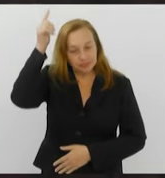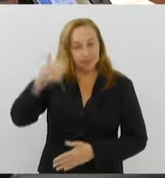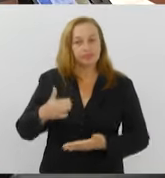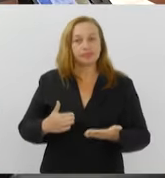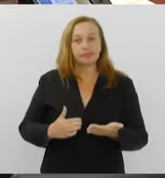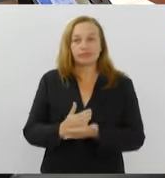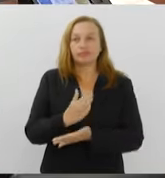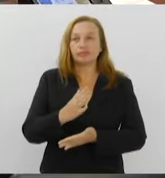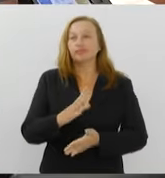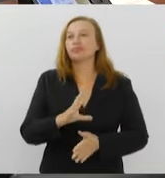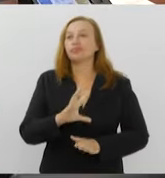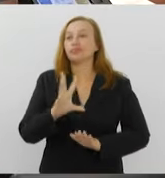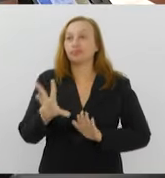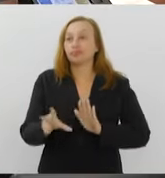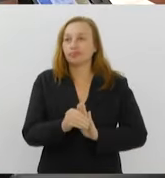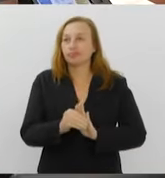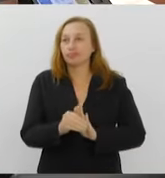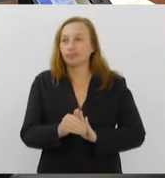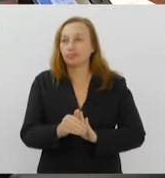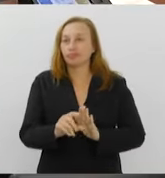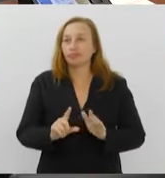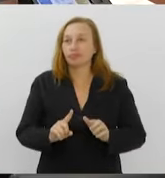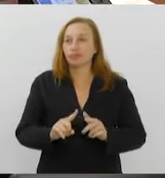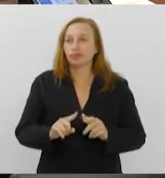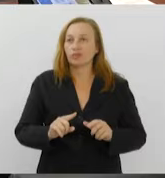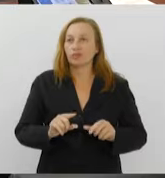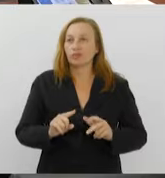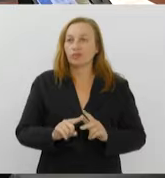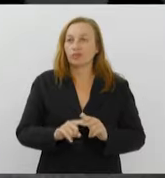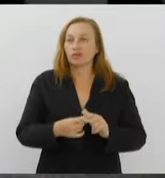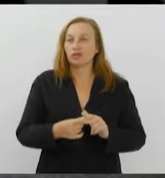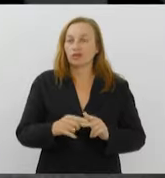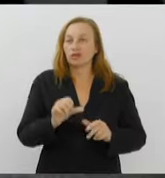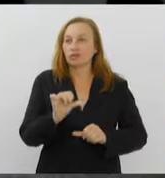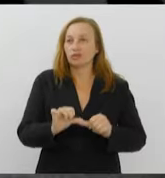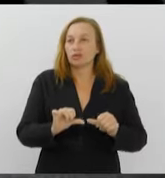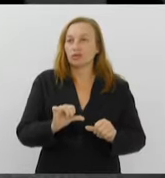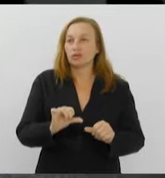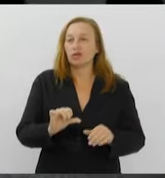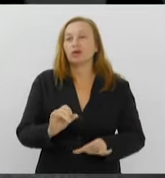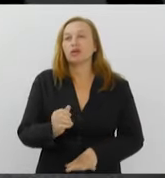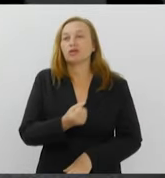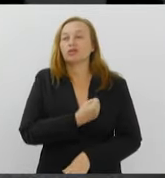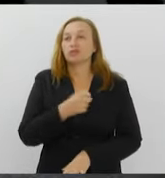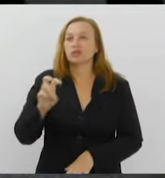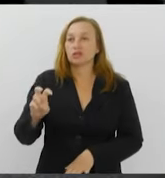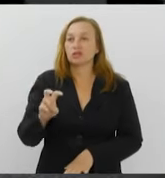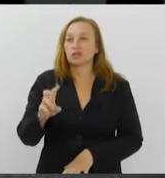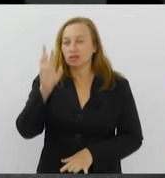número 4 e da modificativa de número 5. Presidente, questão de ordem.